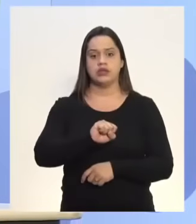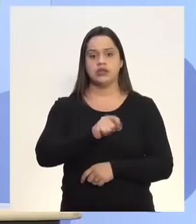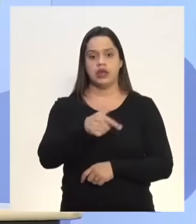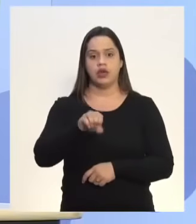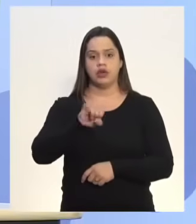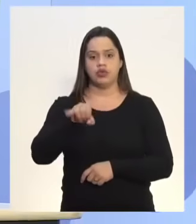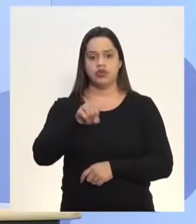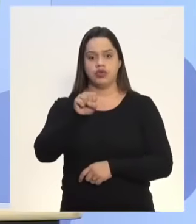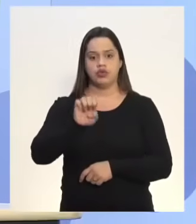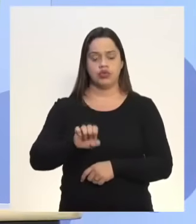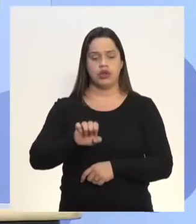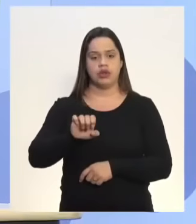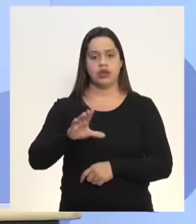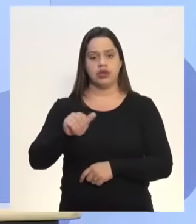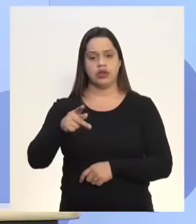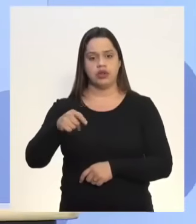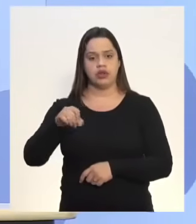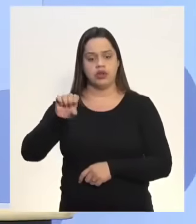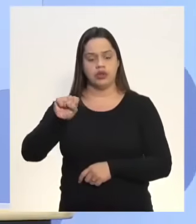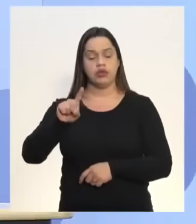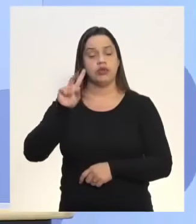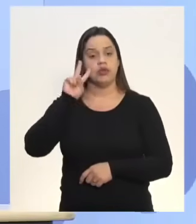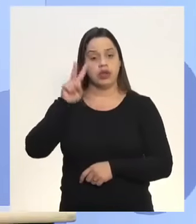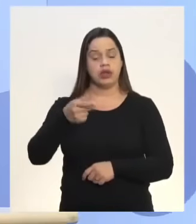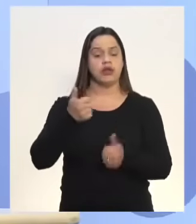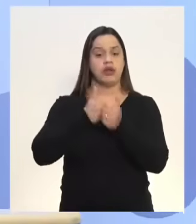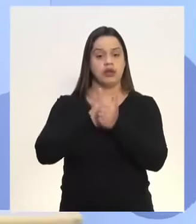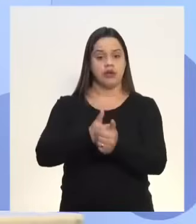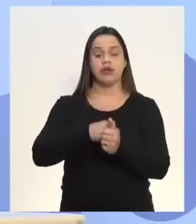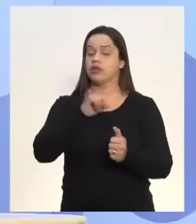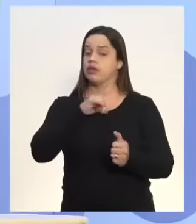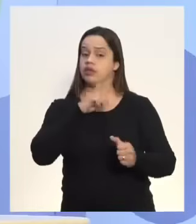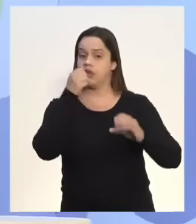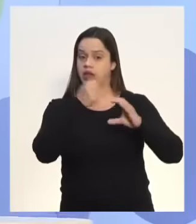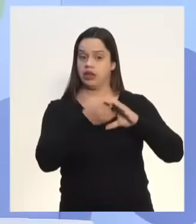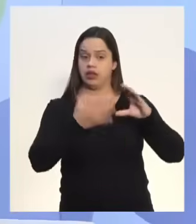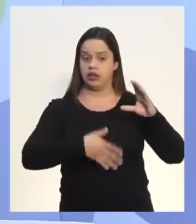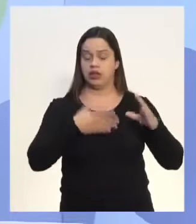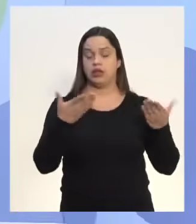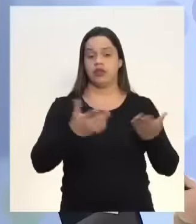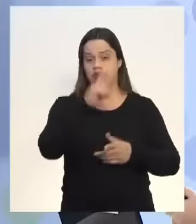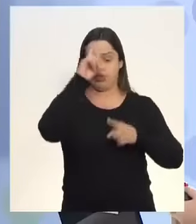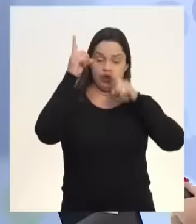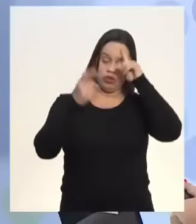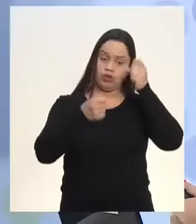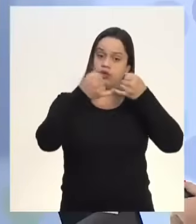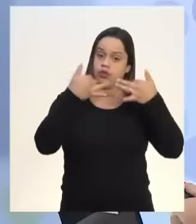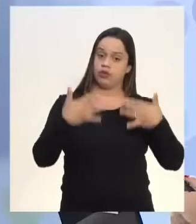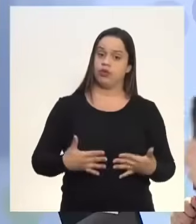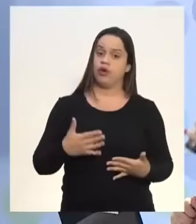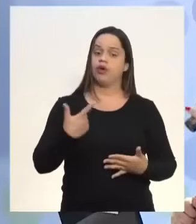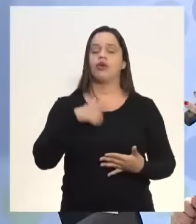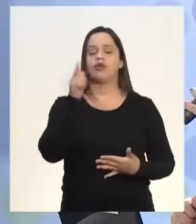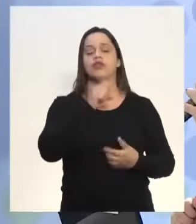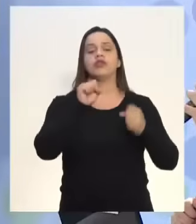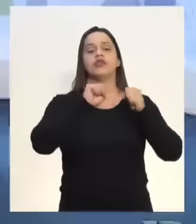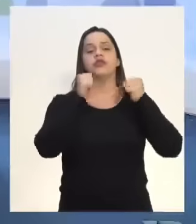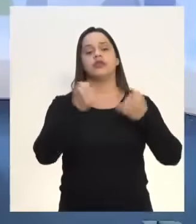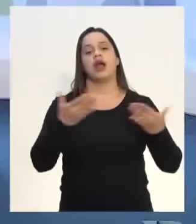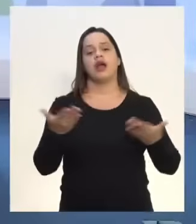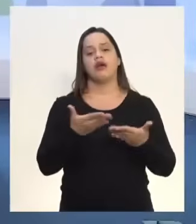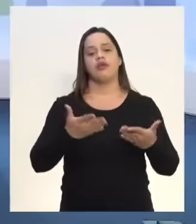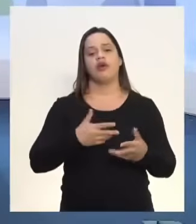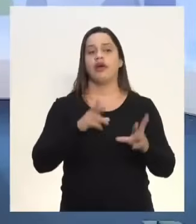ainda tinha alguma dúvida de quais são as características, você conseguiu sanar agora. Eu também espero aí. A gente